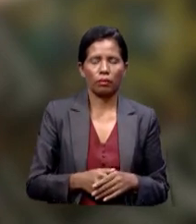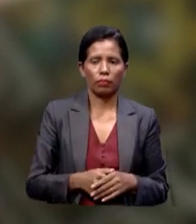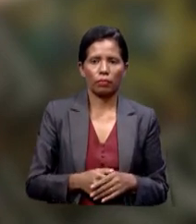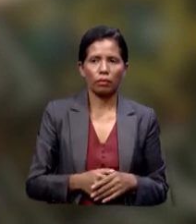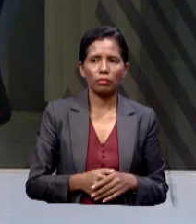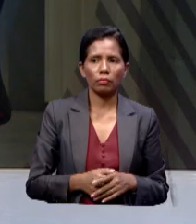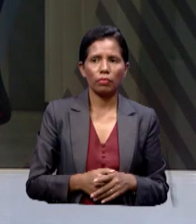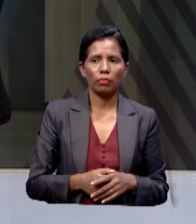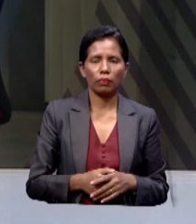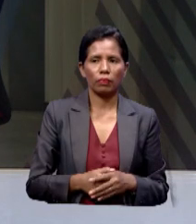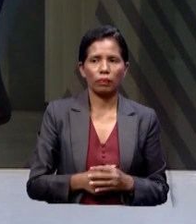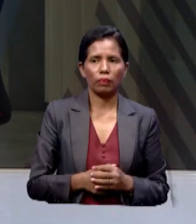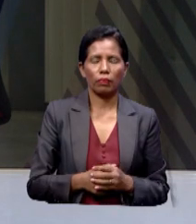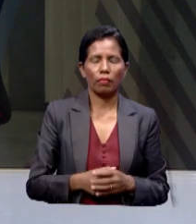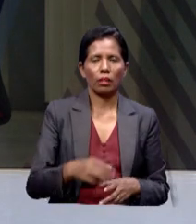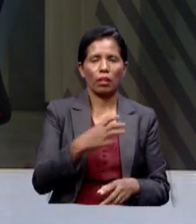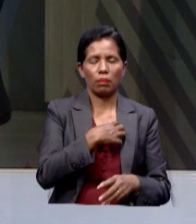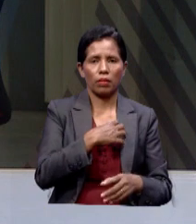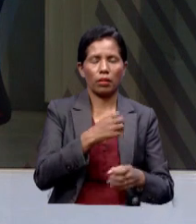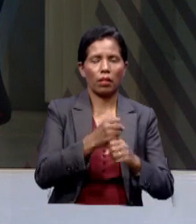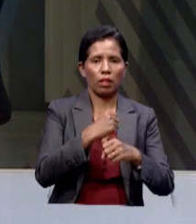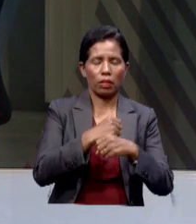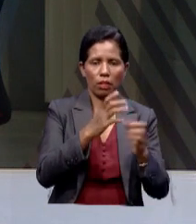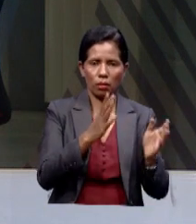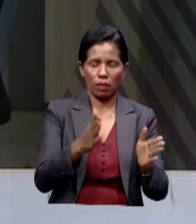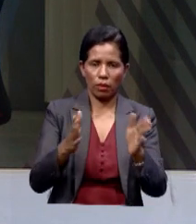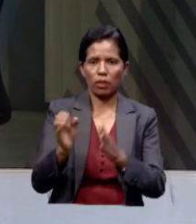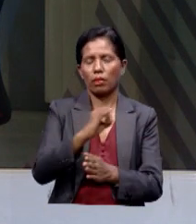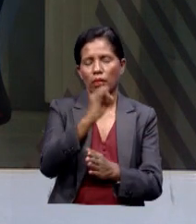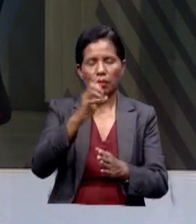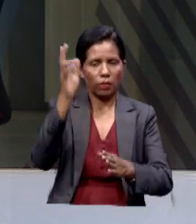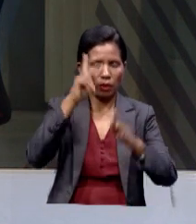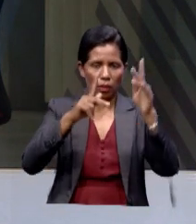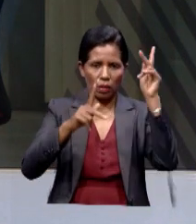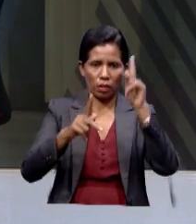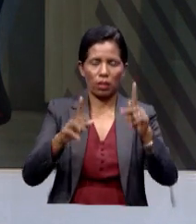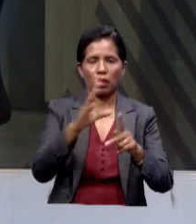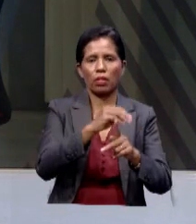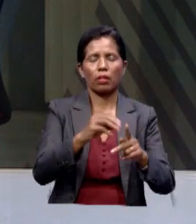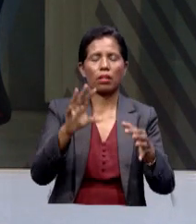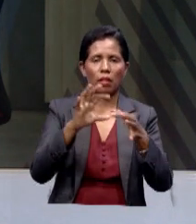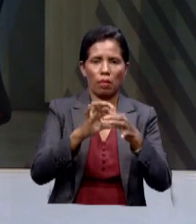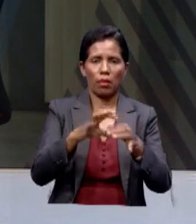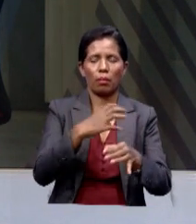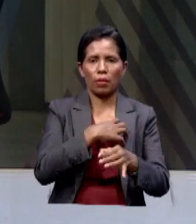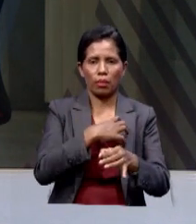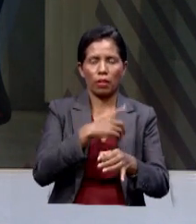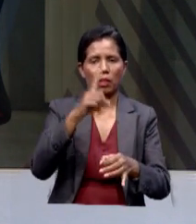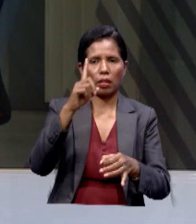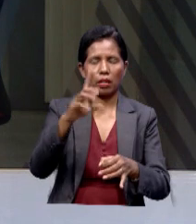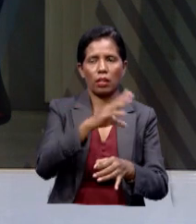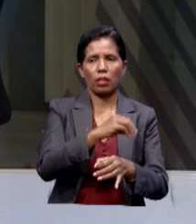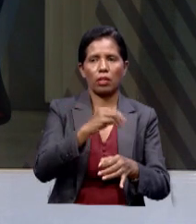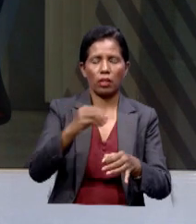Jemen. Peniteli halou na processo de investigação ba caso desentendimento entre membro polícia ida, o